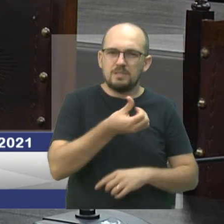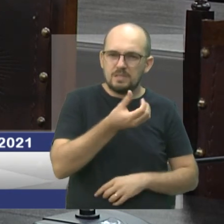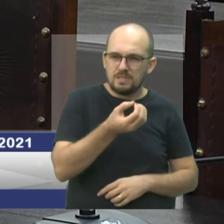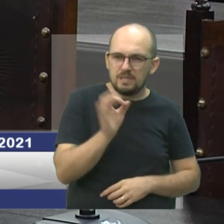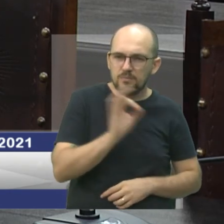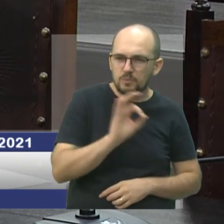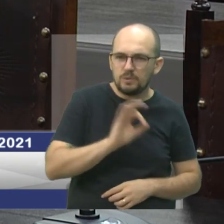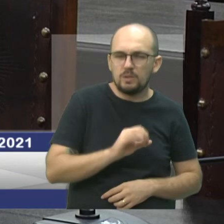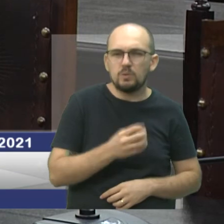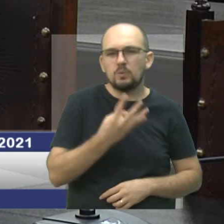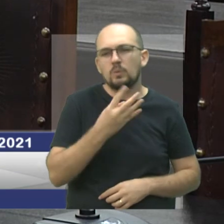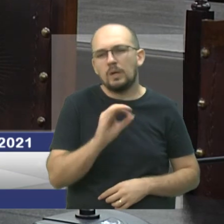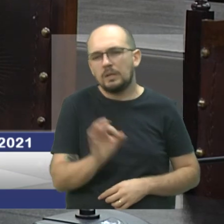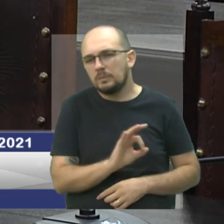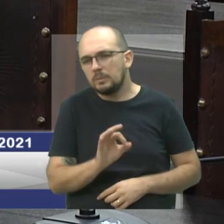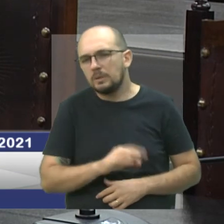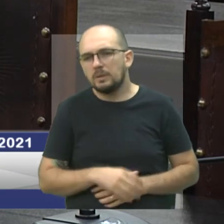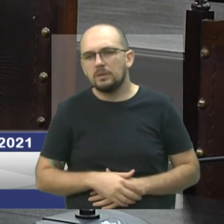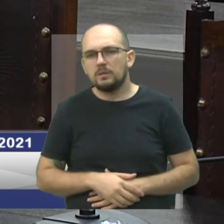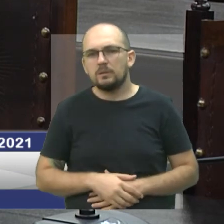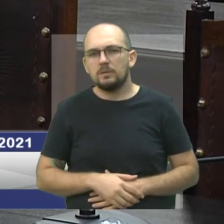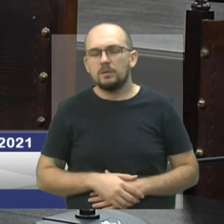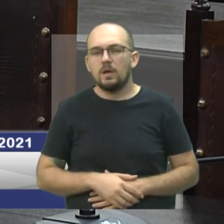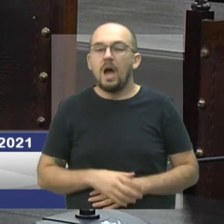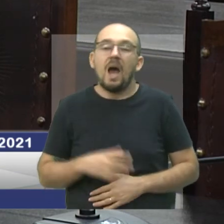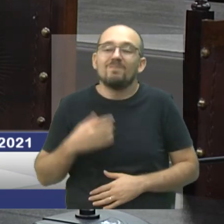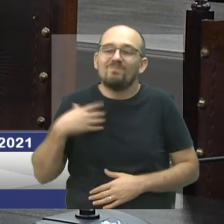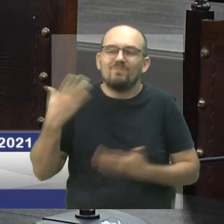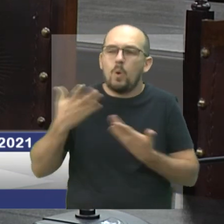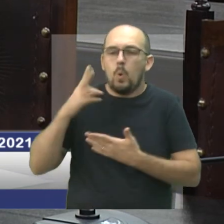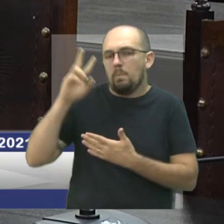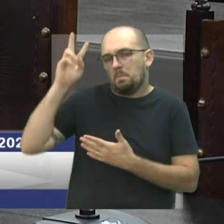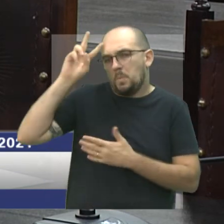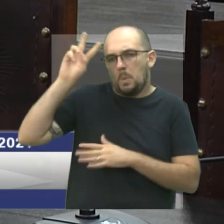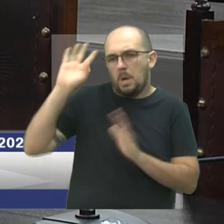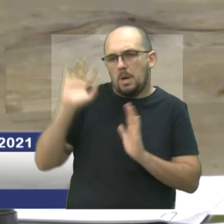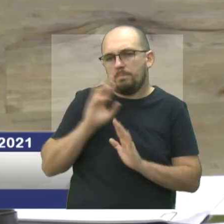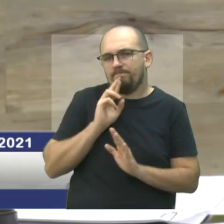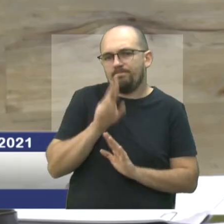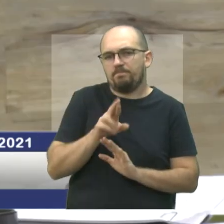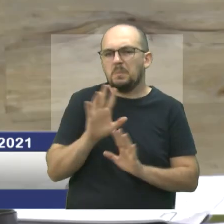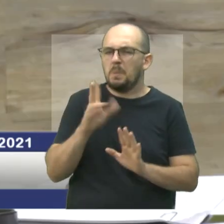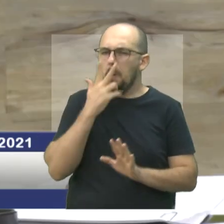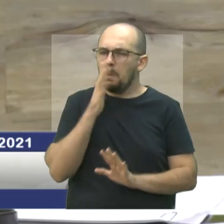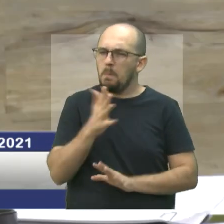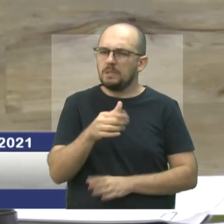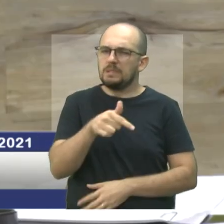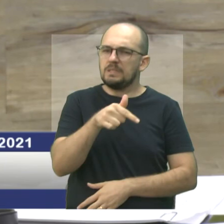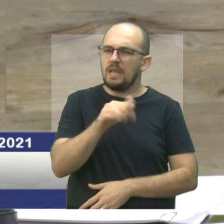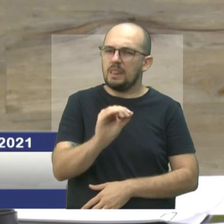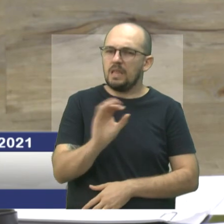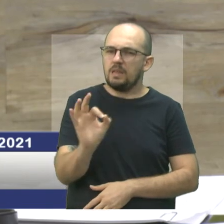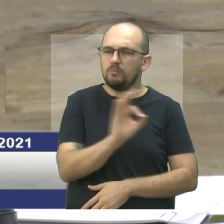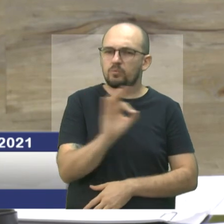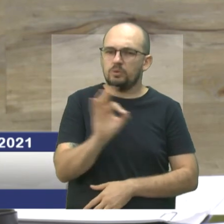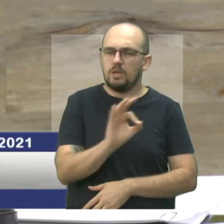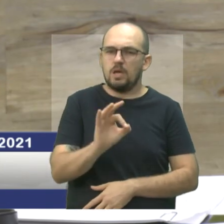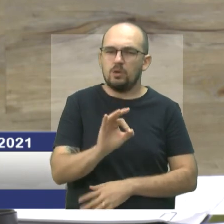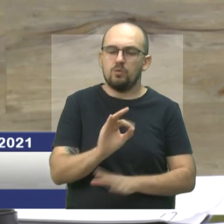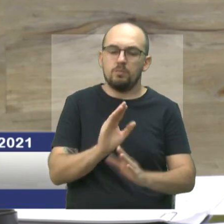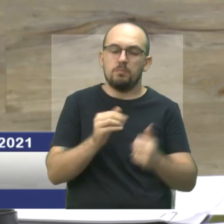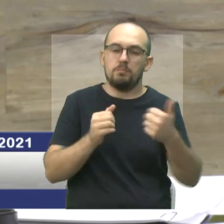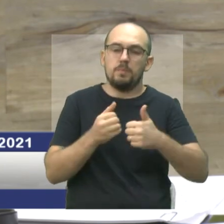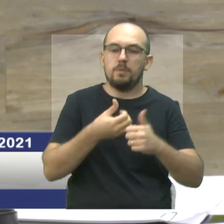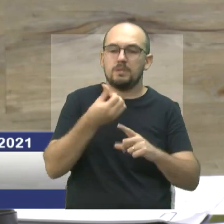40%? De cabeça, assim, eu não vou saber calcular, mas eu acredito que seja uns 70%. Tá. 70%.